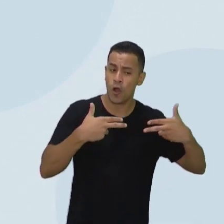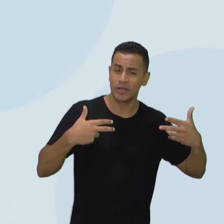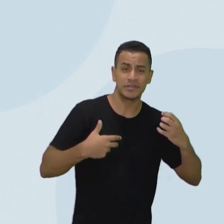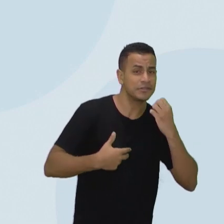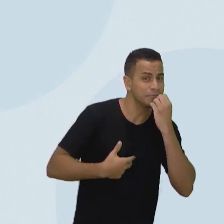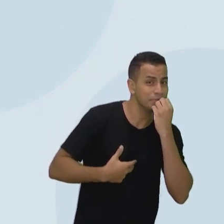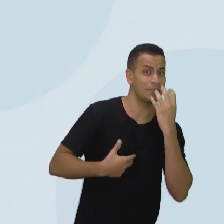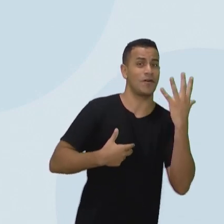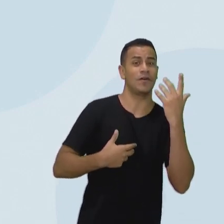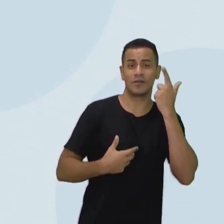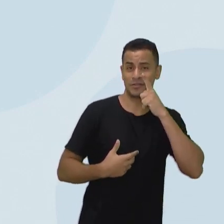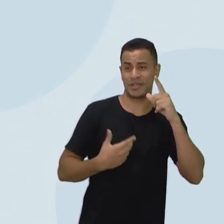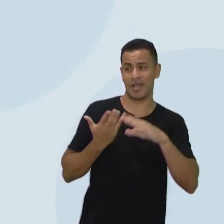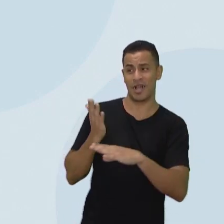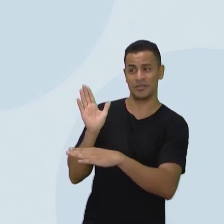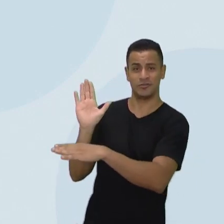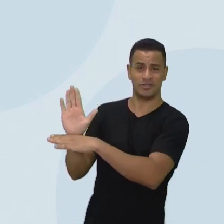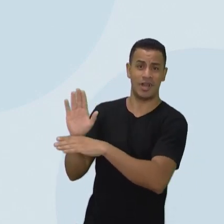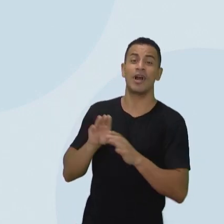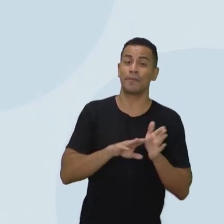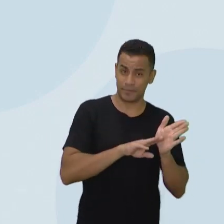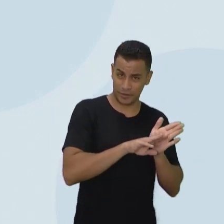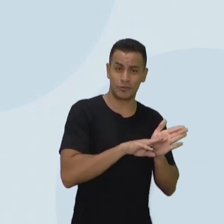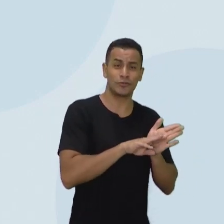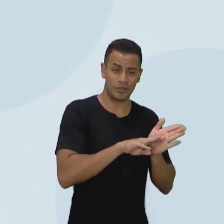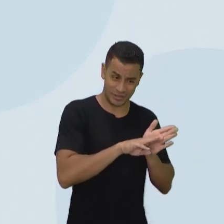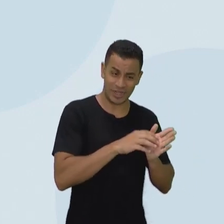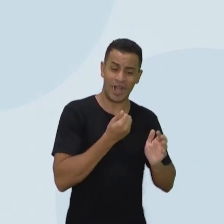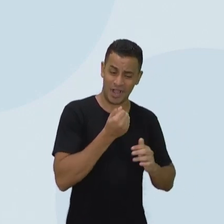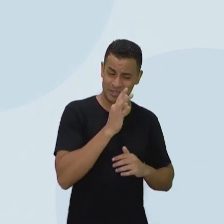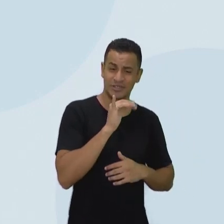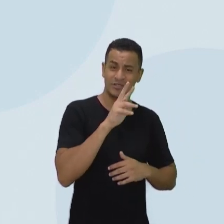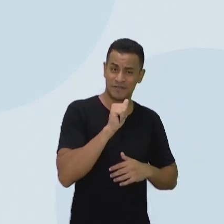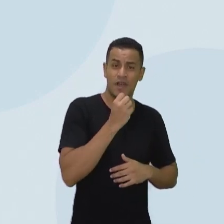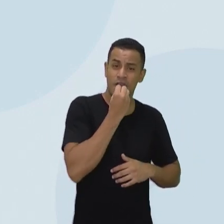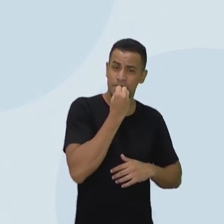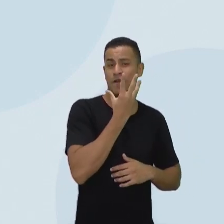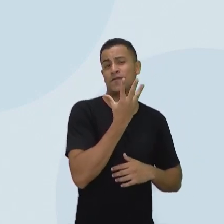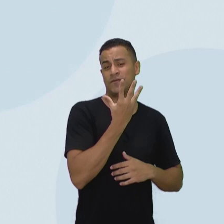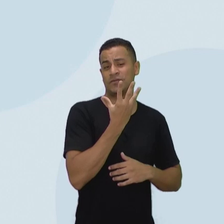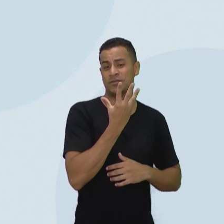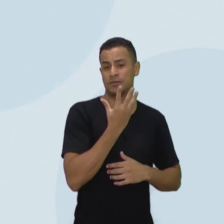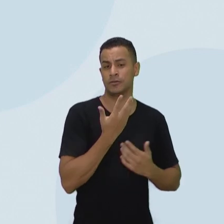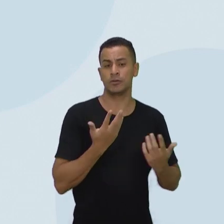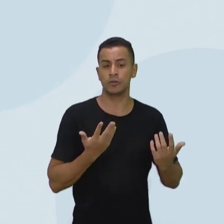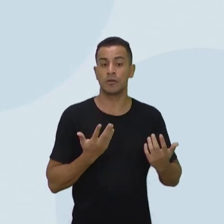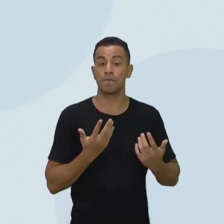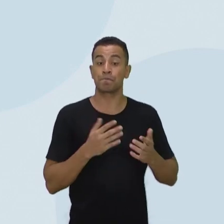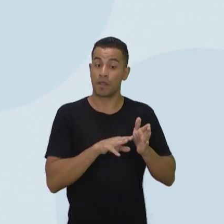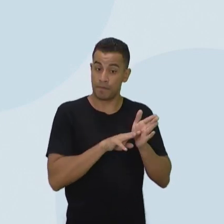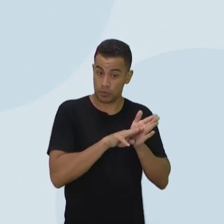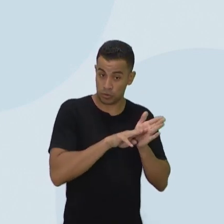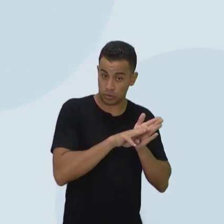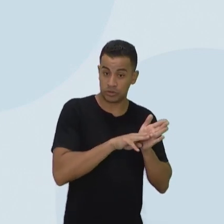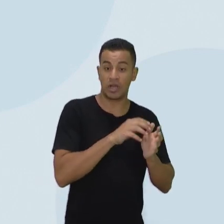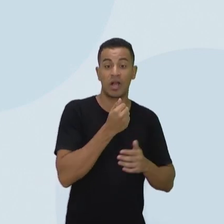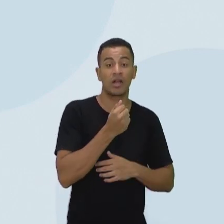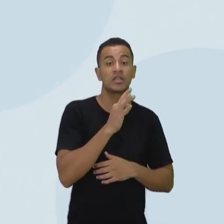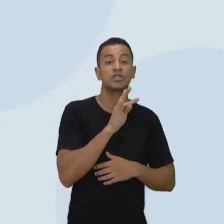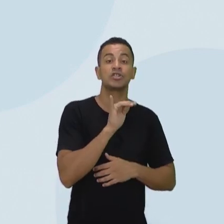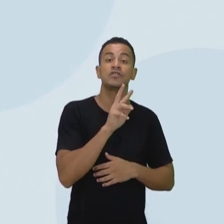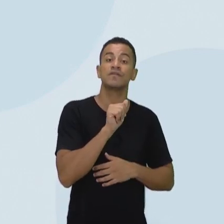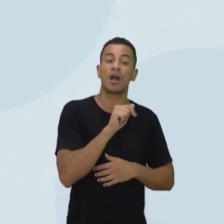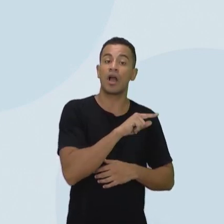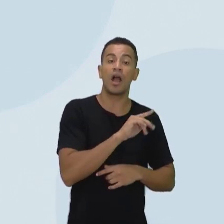trazidos com a questão da aplicação das metodologias ativas. Então, eu tenho aí a metodologia ativa, né? Ela